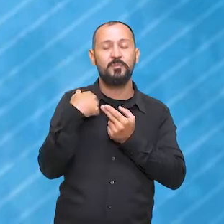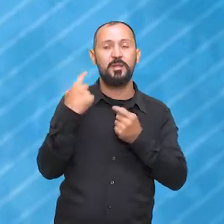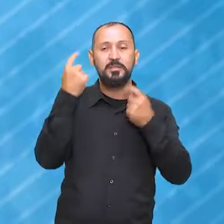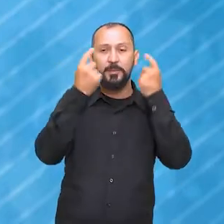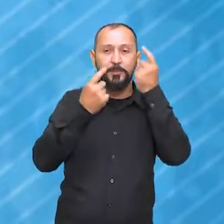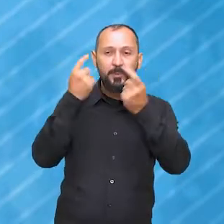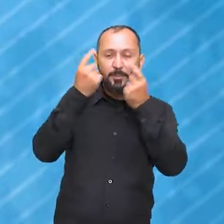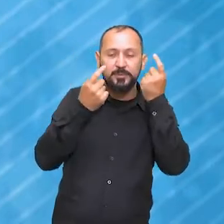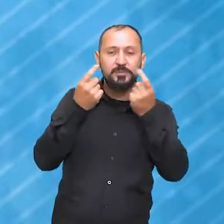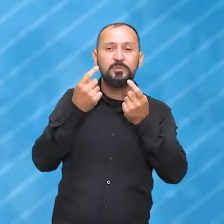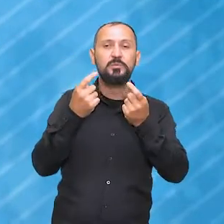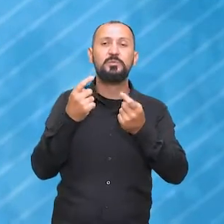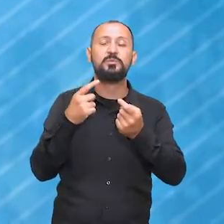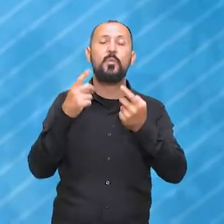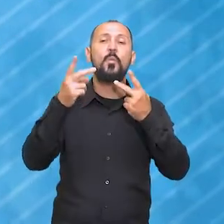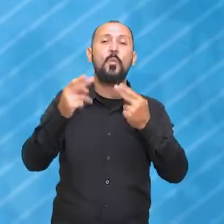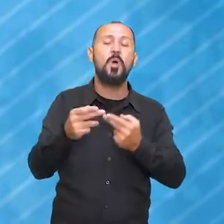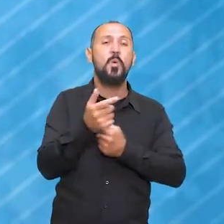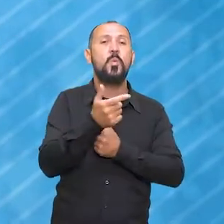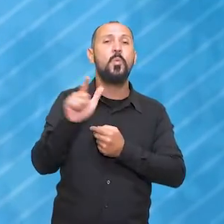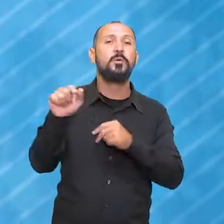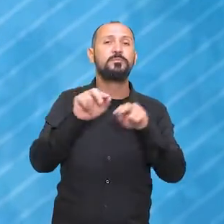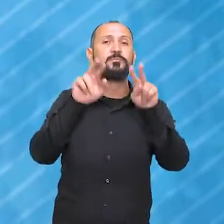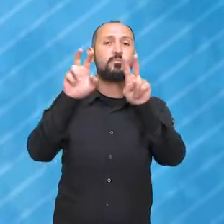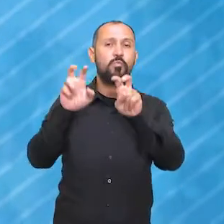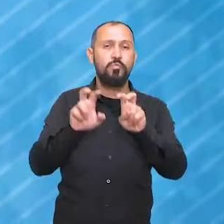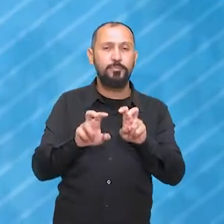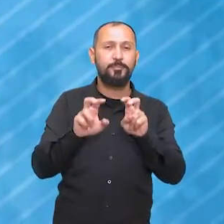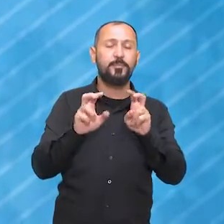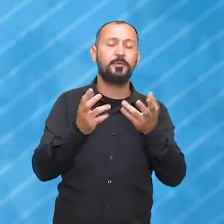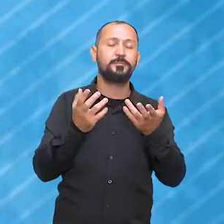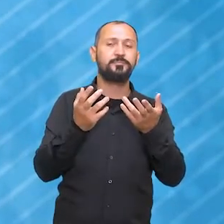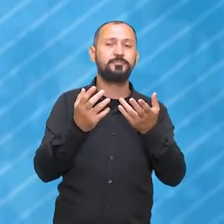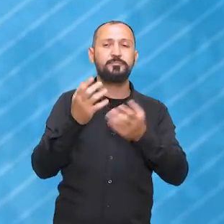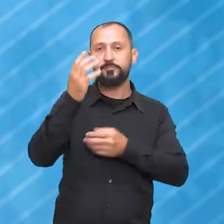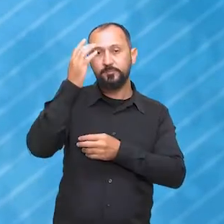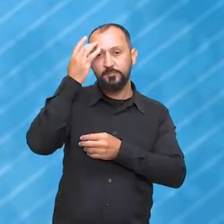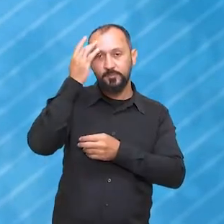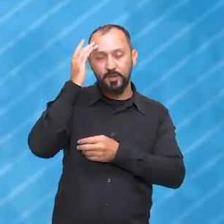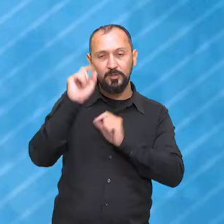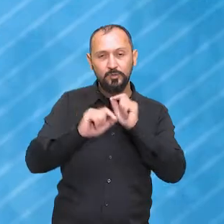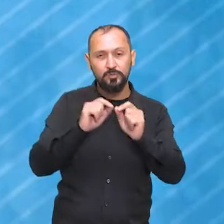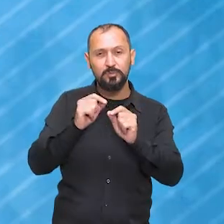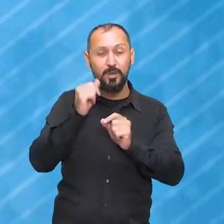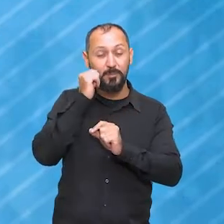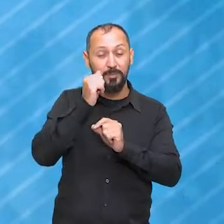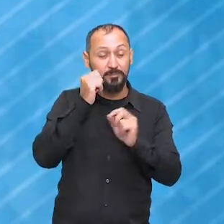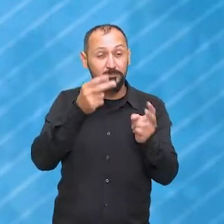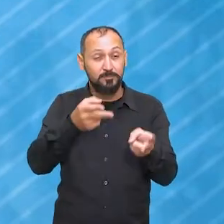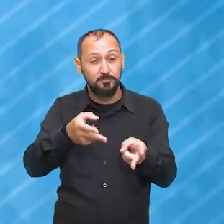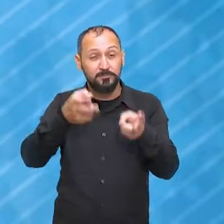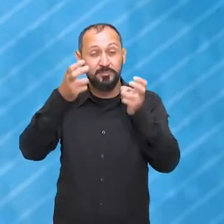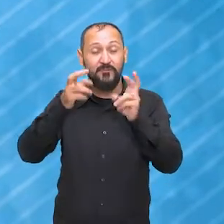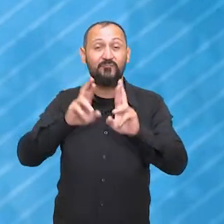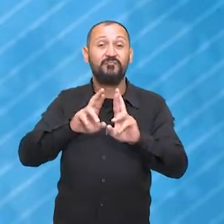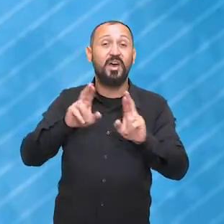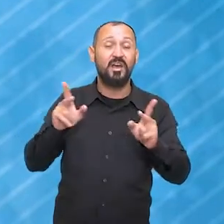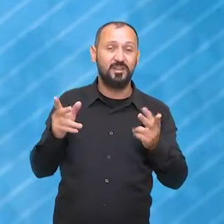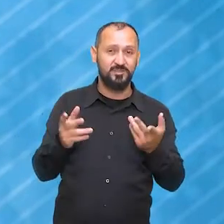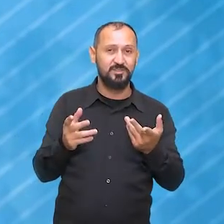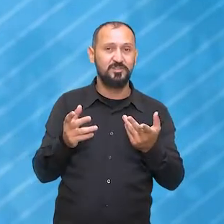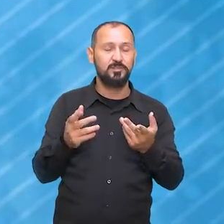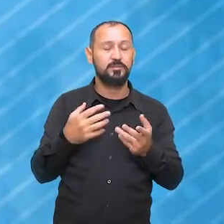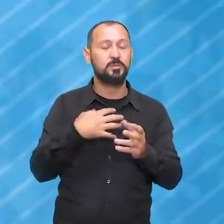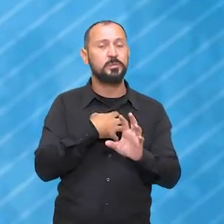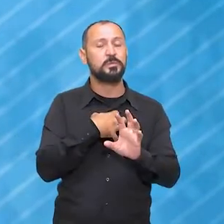A preocupação que a gente tem com outros assuntos, outros temas. Eu acho que assim, a mulher, ela tem uma percepção diferente, ela